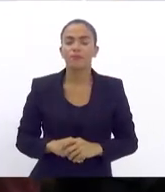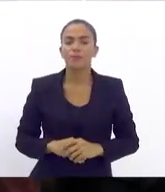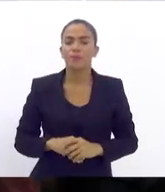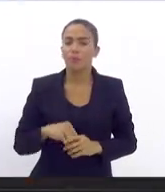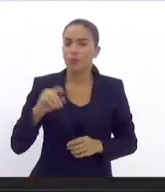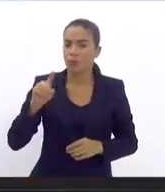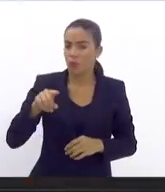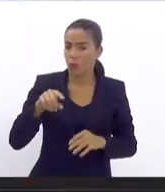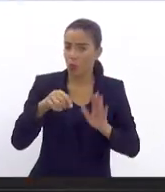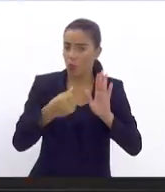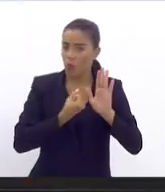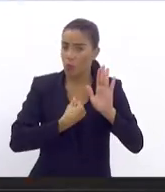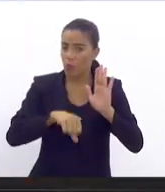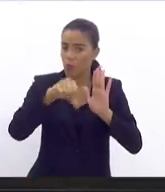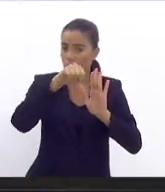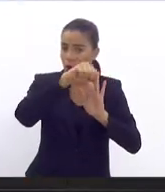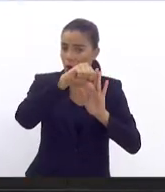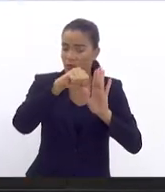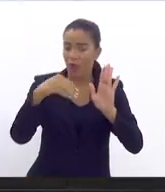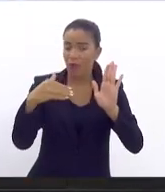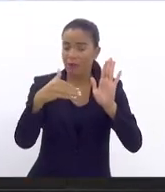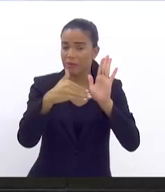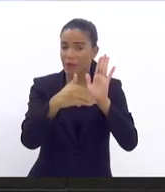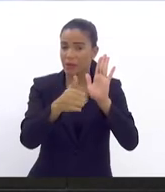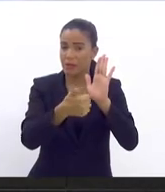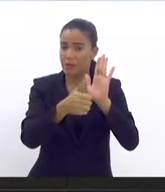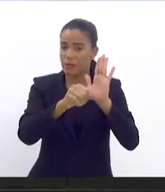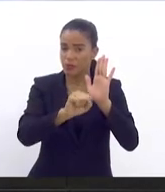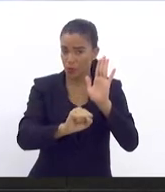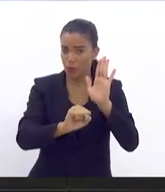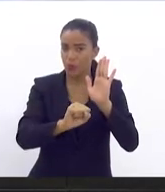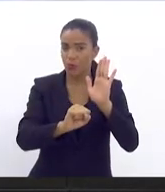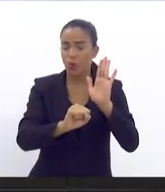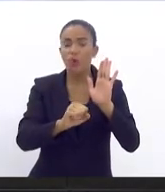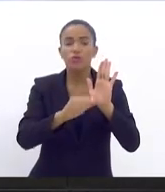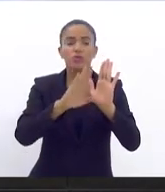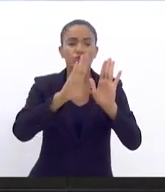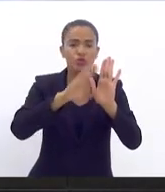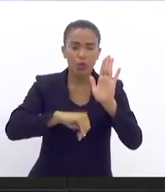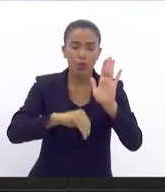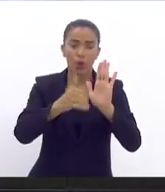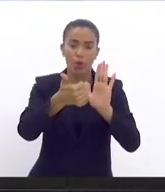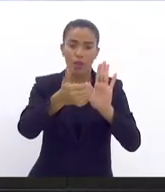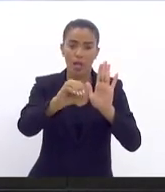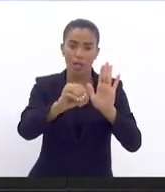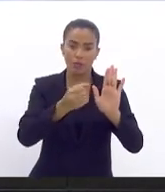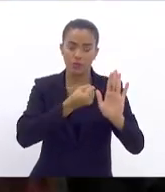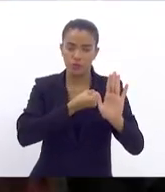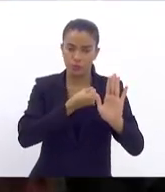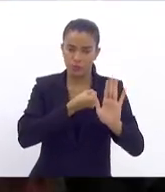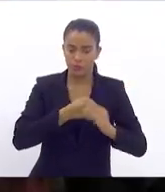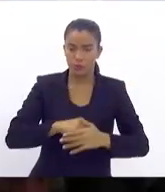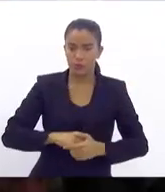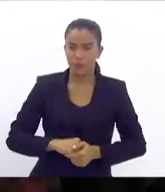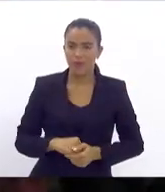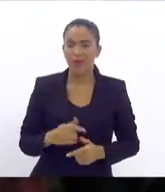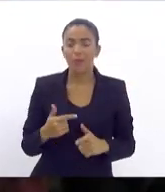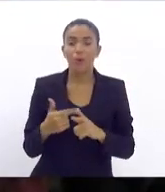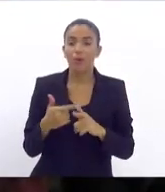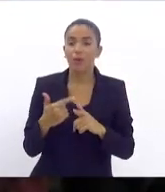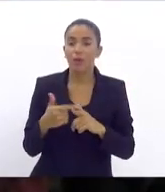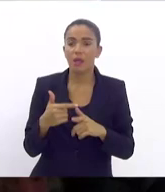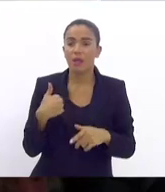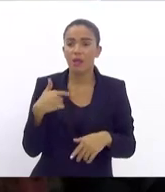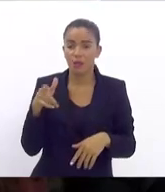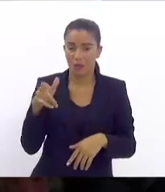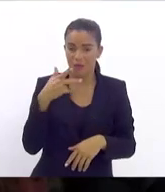do 9 ao 18 da pauta, retirado da pauta o item 10 a pedido do autor. Porque eu estava,